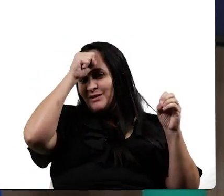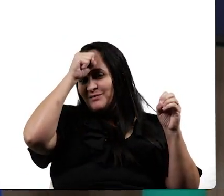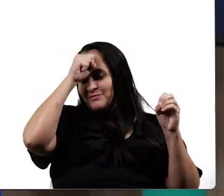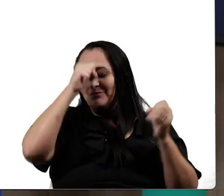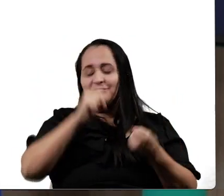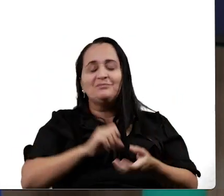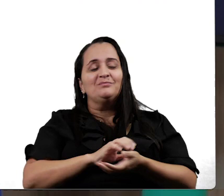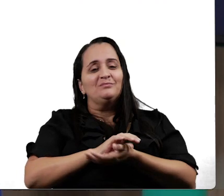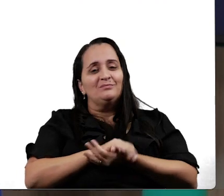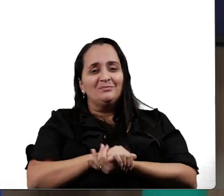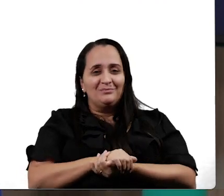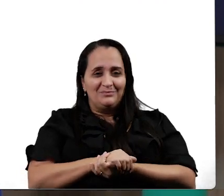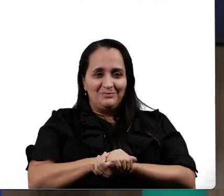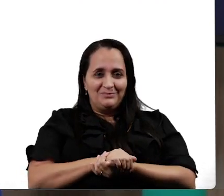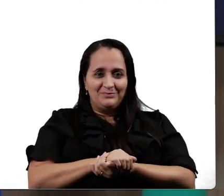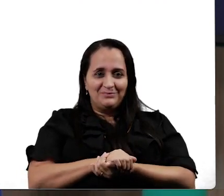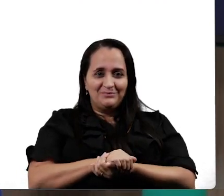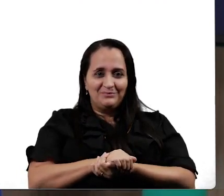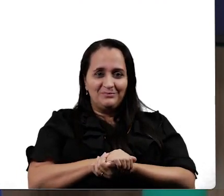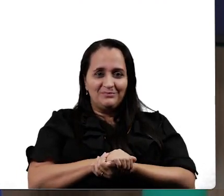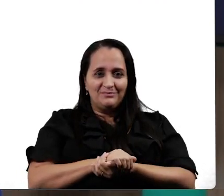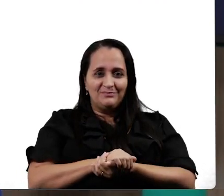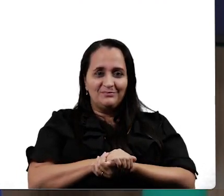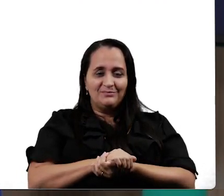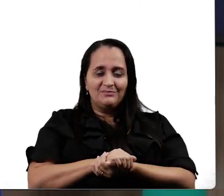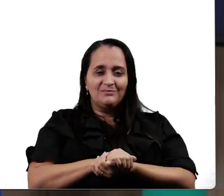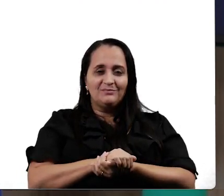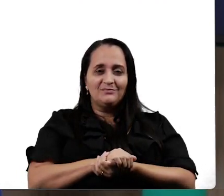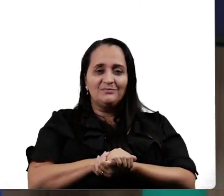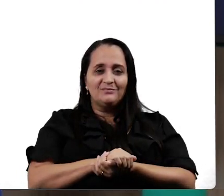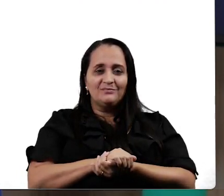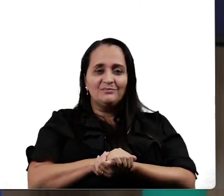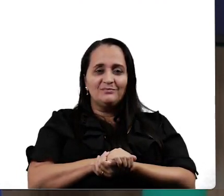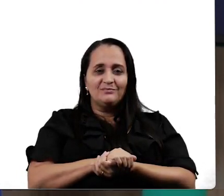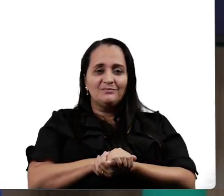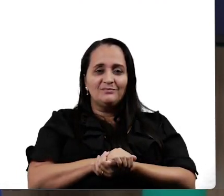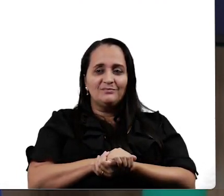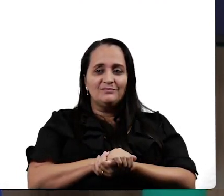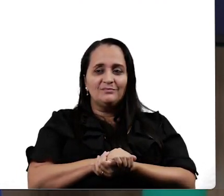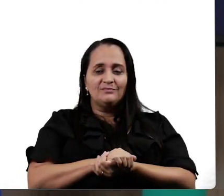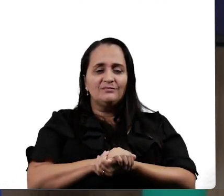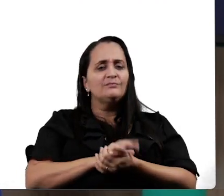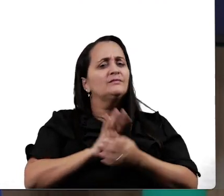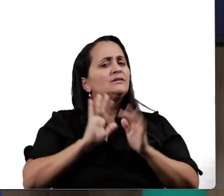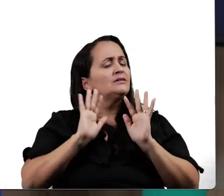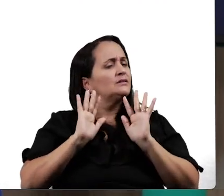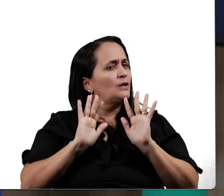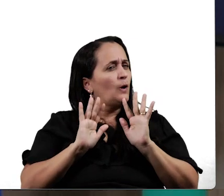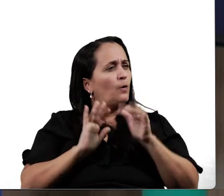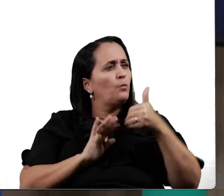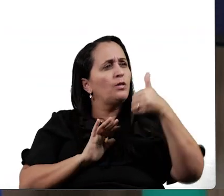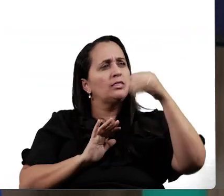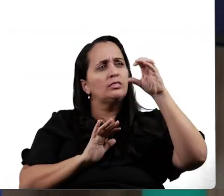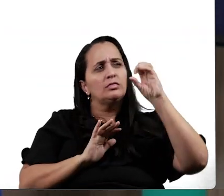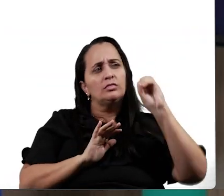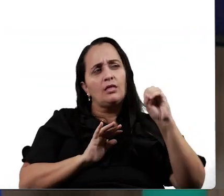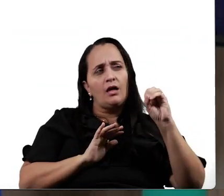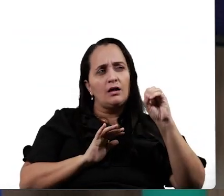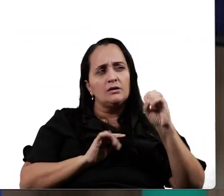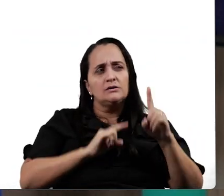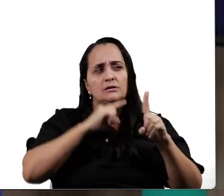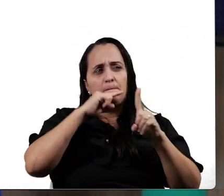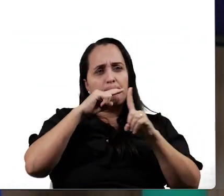ó 10 + 10 + 10 10 + 10